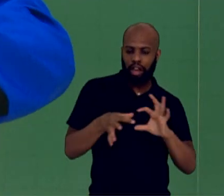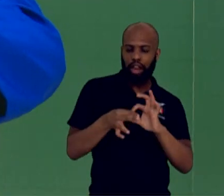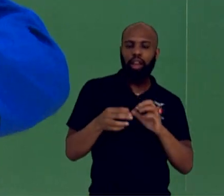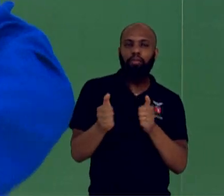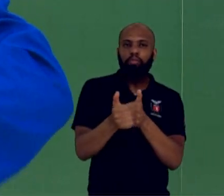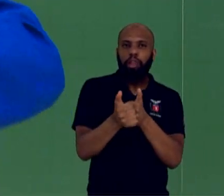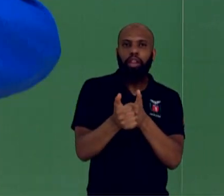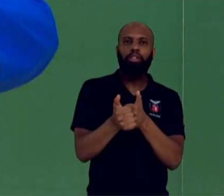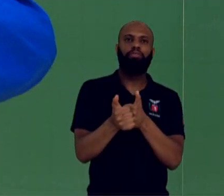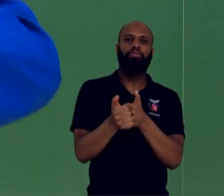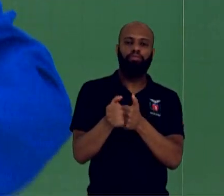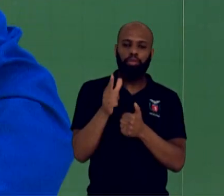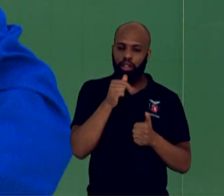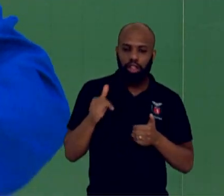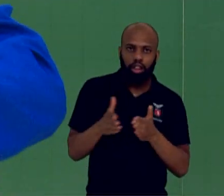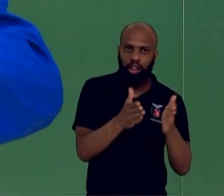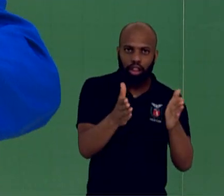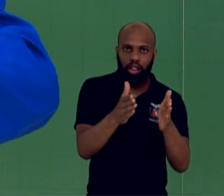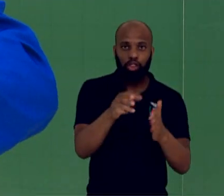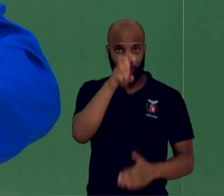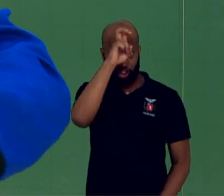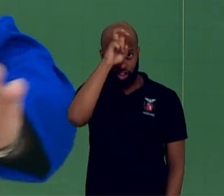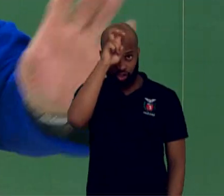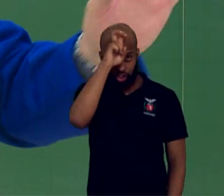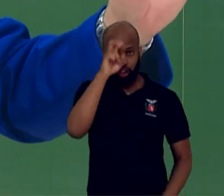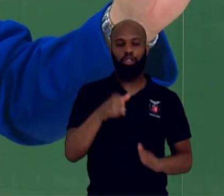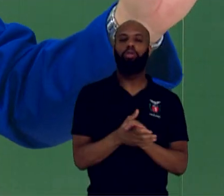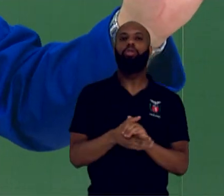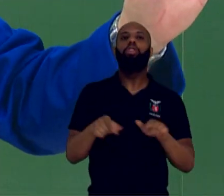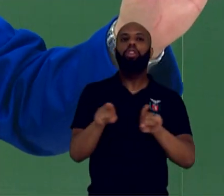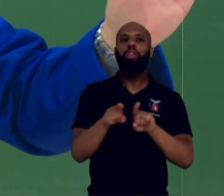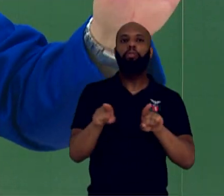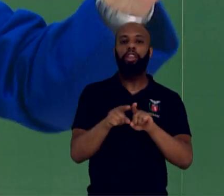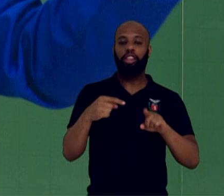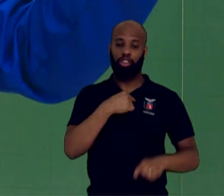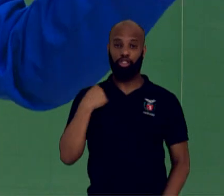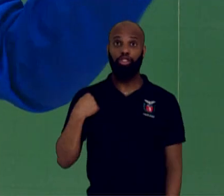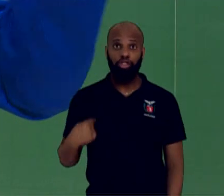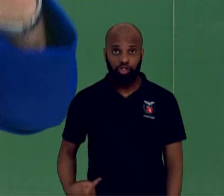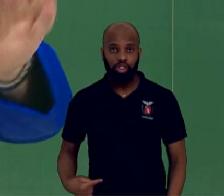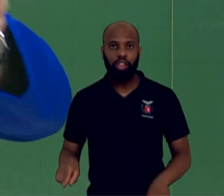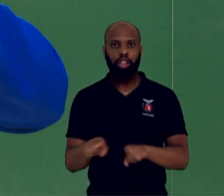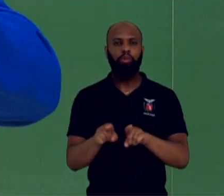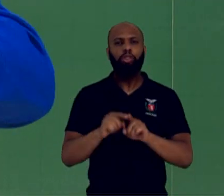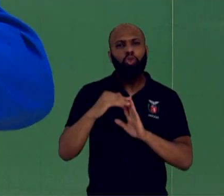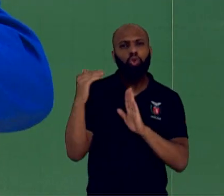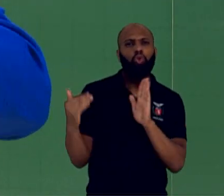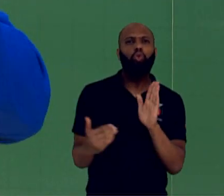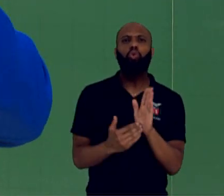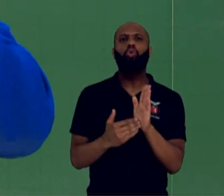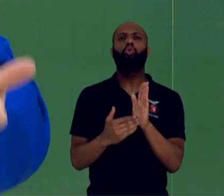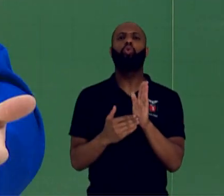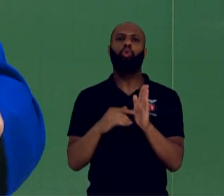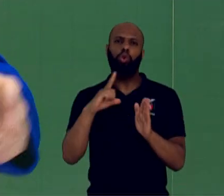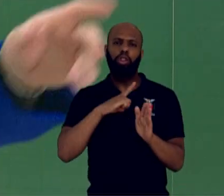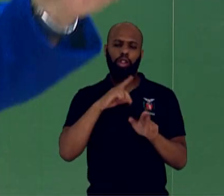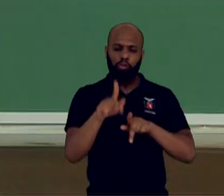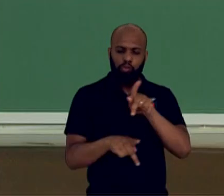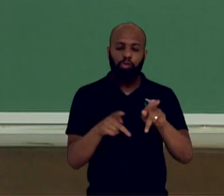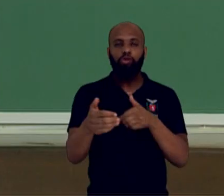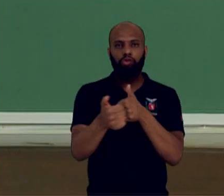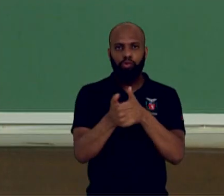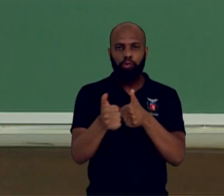rio. Os egípcios, mesopotâmicos, a China, todas civilizações hidráulicas ou